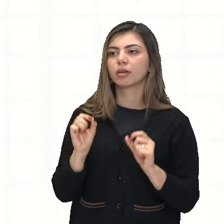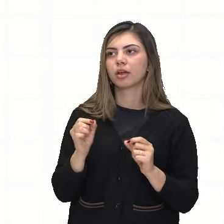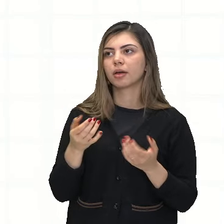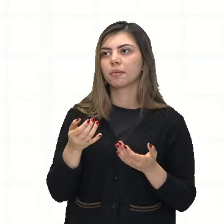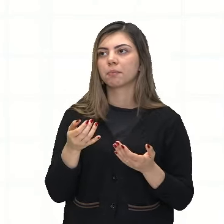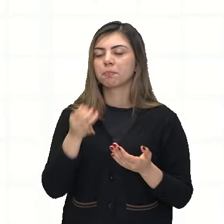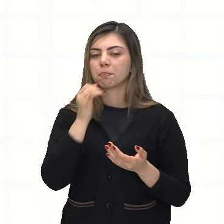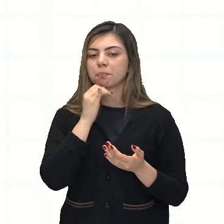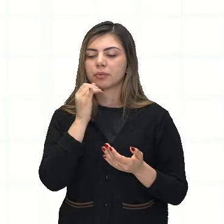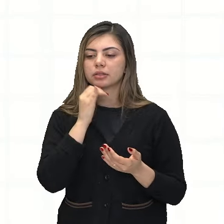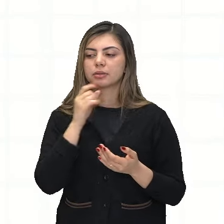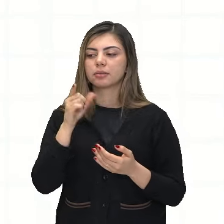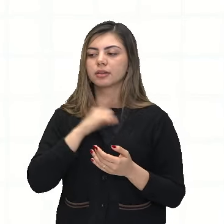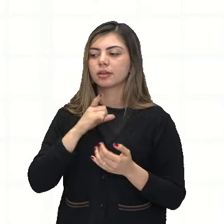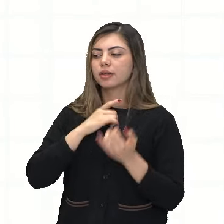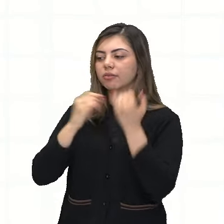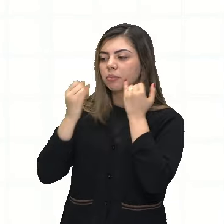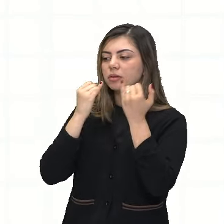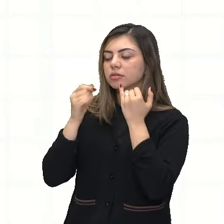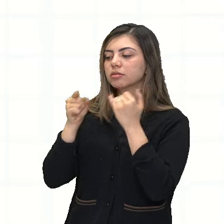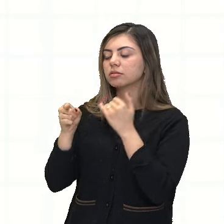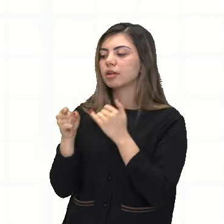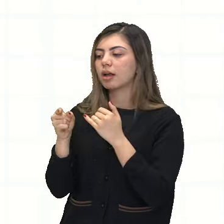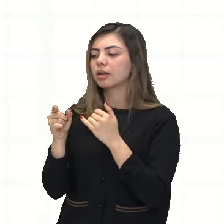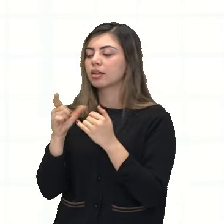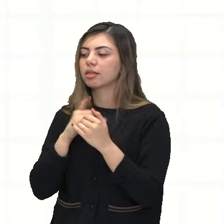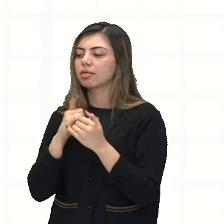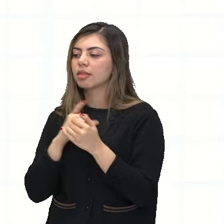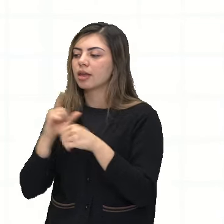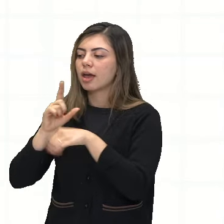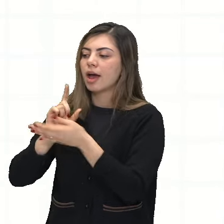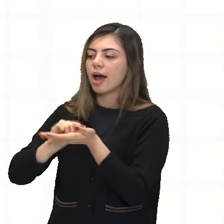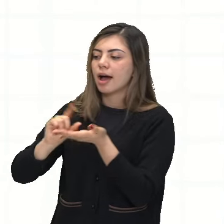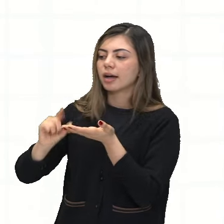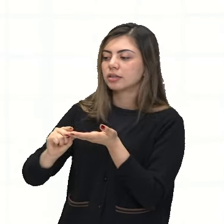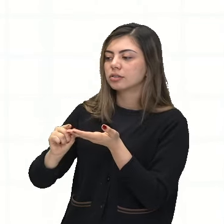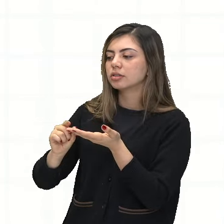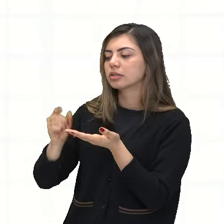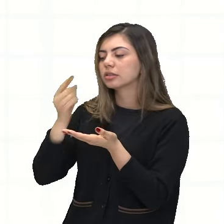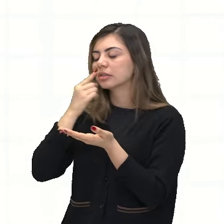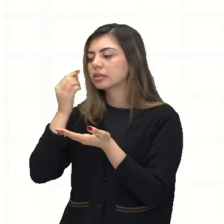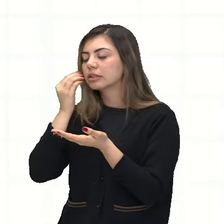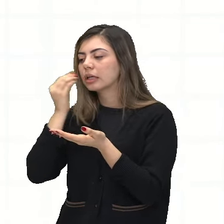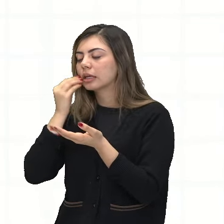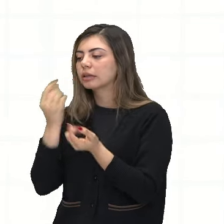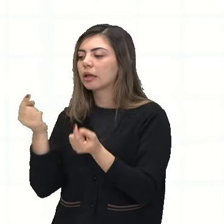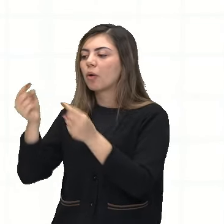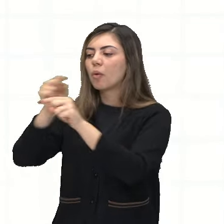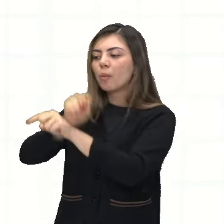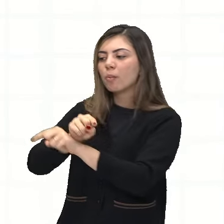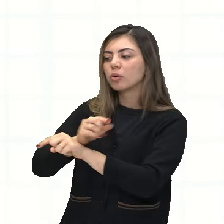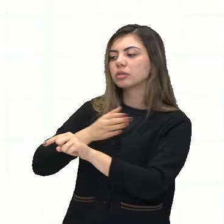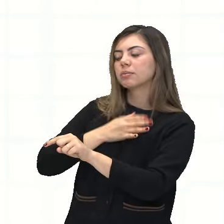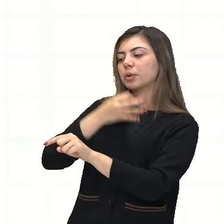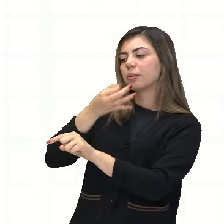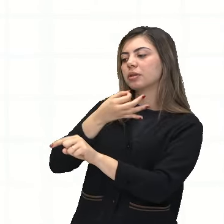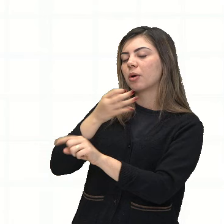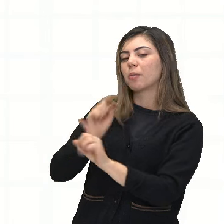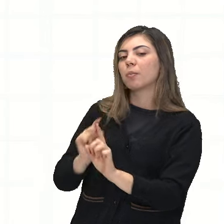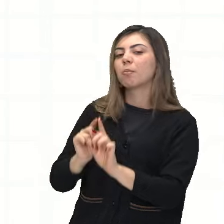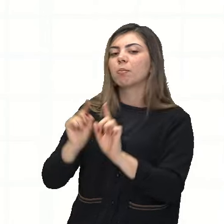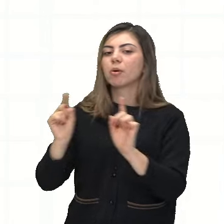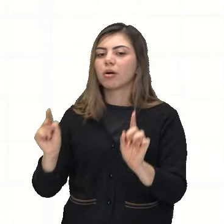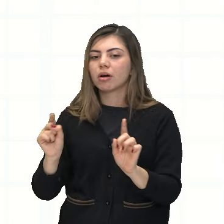trabalhos que buscaram falar coisas Opostas mas tentando eh eh derrubar